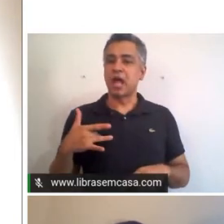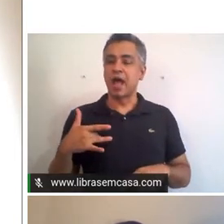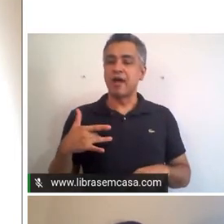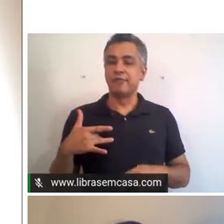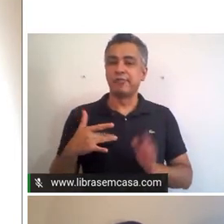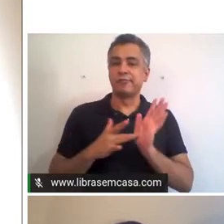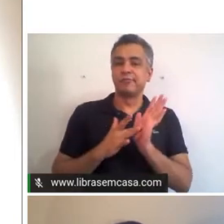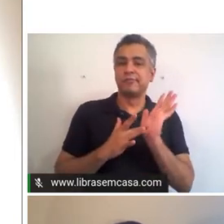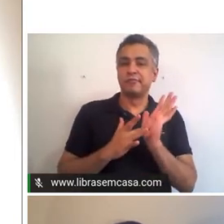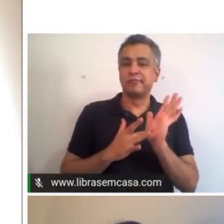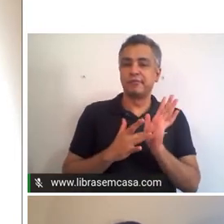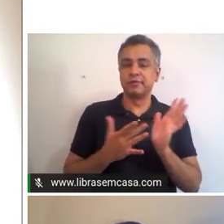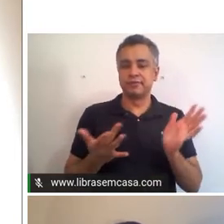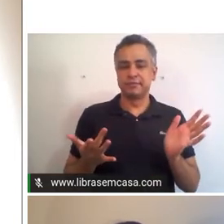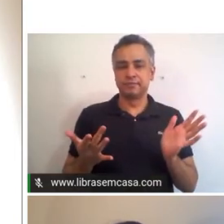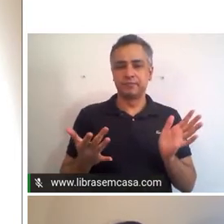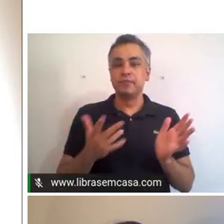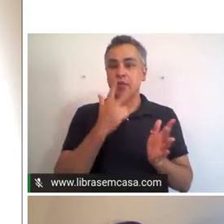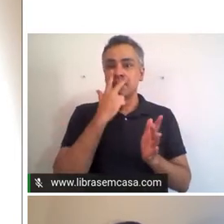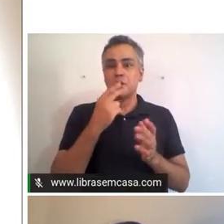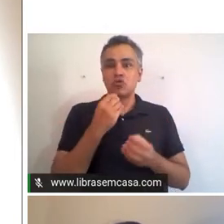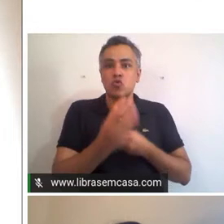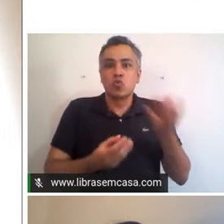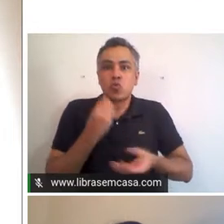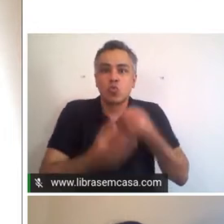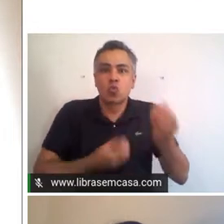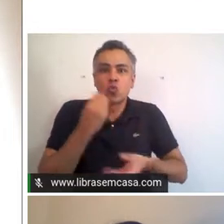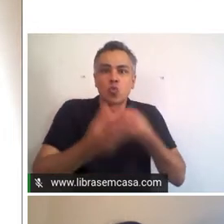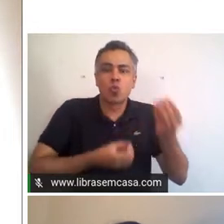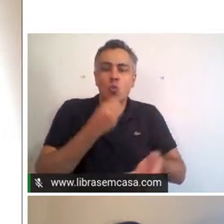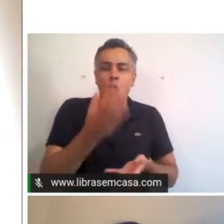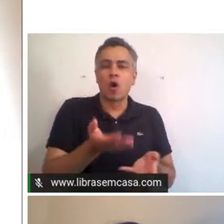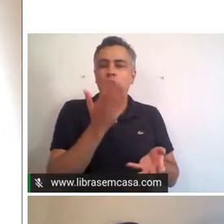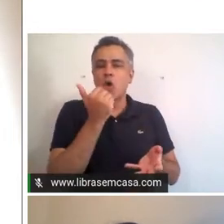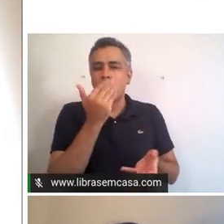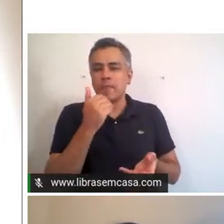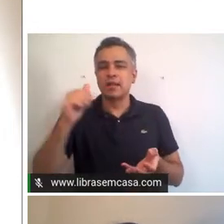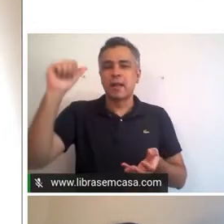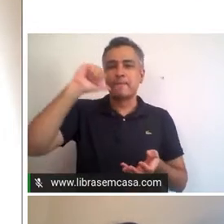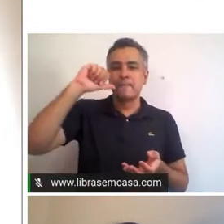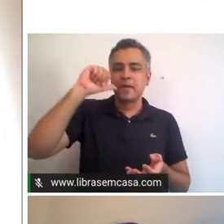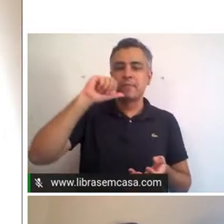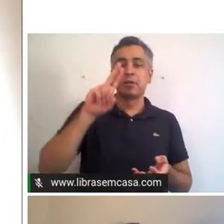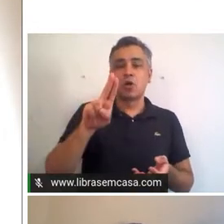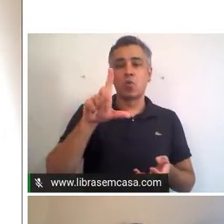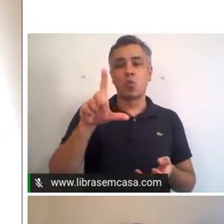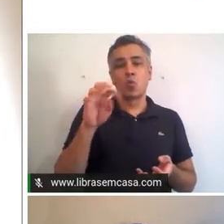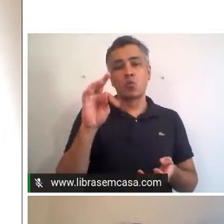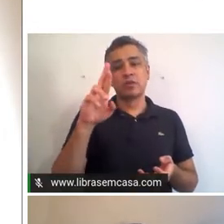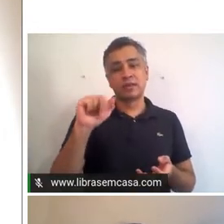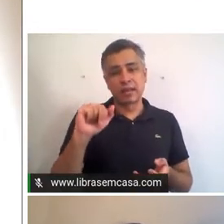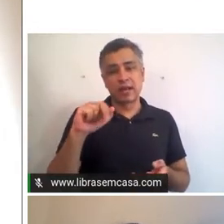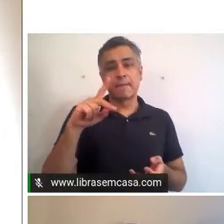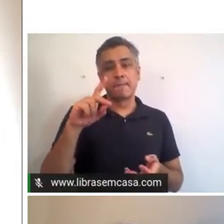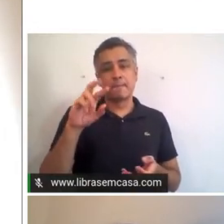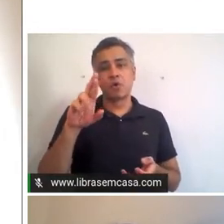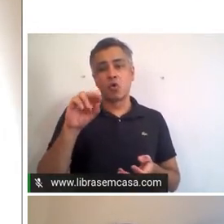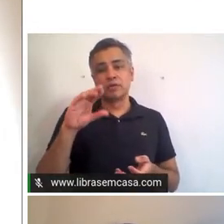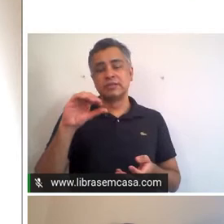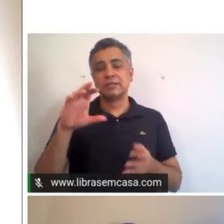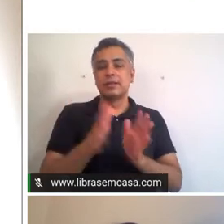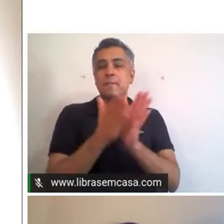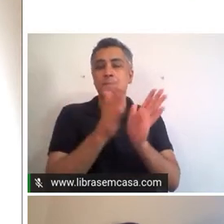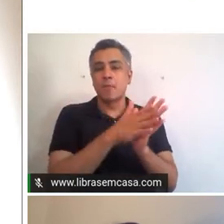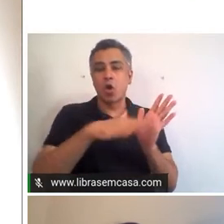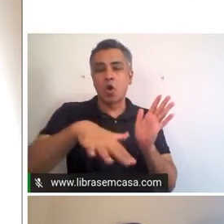um conjunto de doações de alimentos e bebidas ultraprocessadas para comunidades de baixa renda, doação desses produtos para